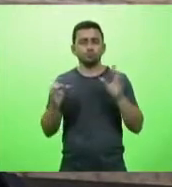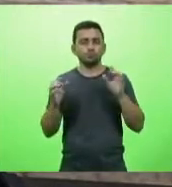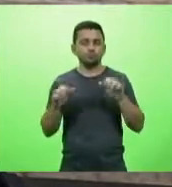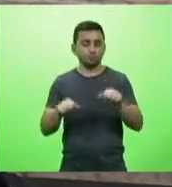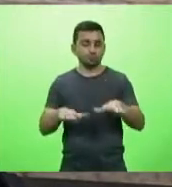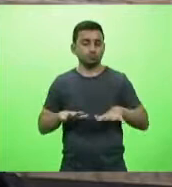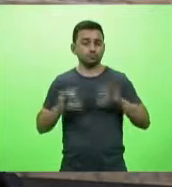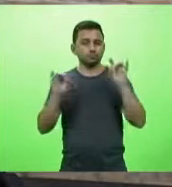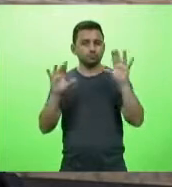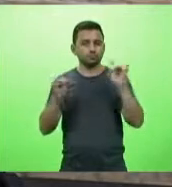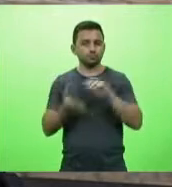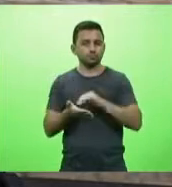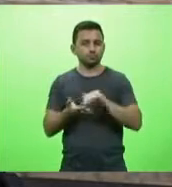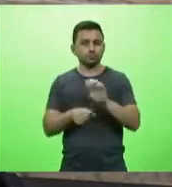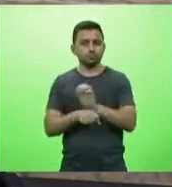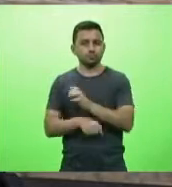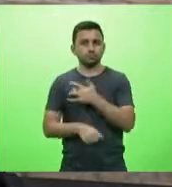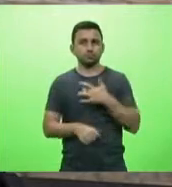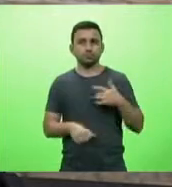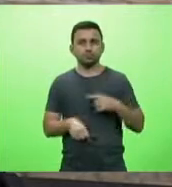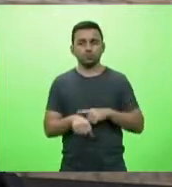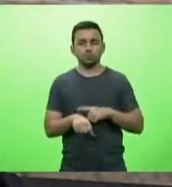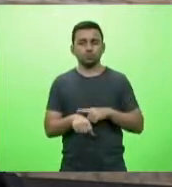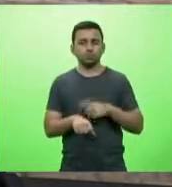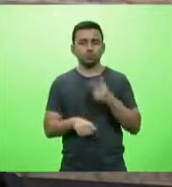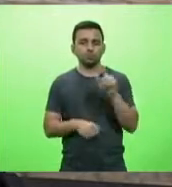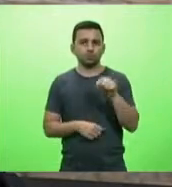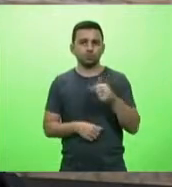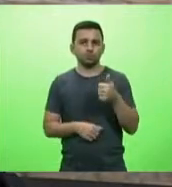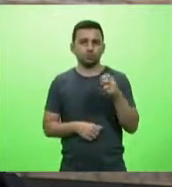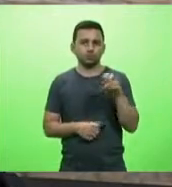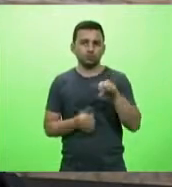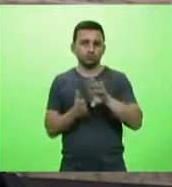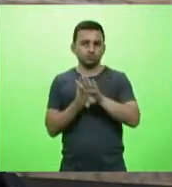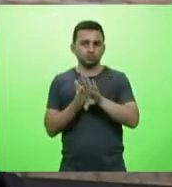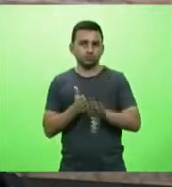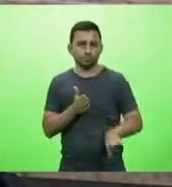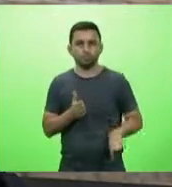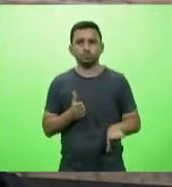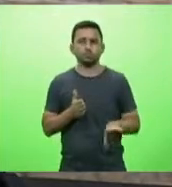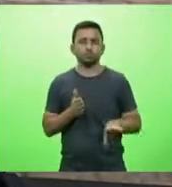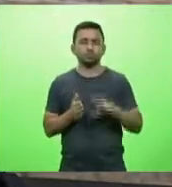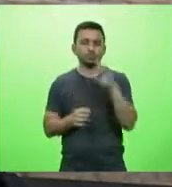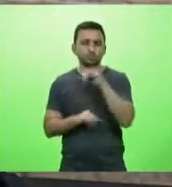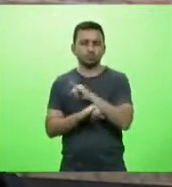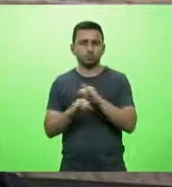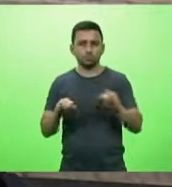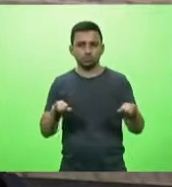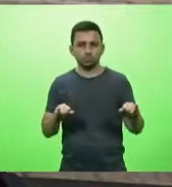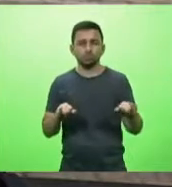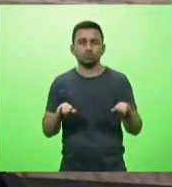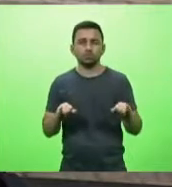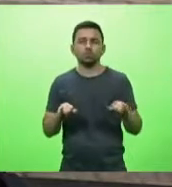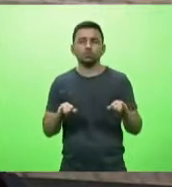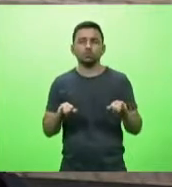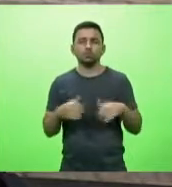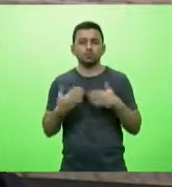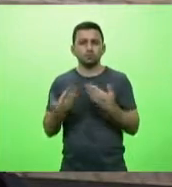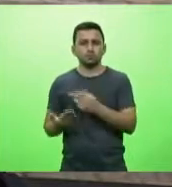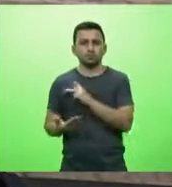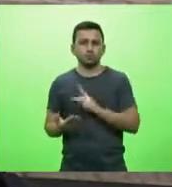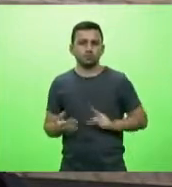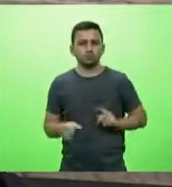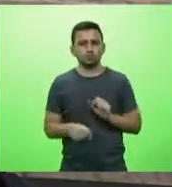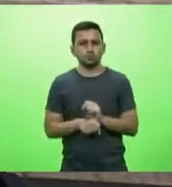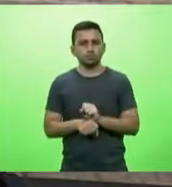do senhor secretário do Estado da Saúde, às 14 horas e 15 minutos foram suprimidos os horários em breves comunicações e grande expediente. Para tal, o senhor presidente suspendeu a sessão até às 16